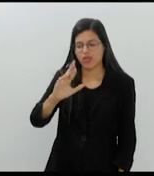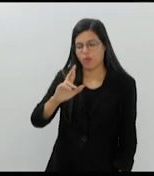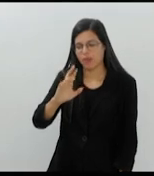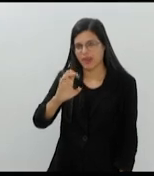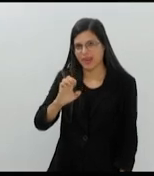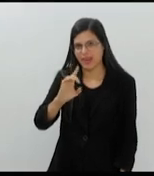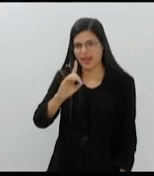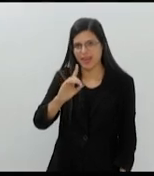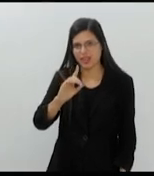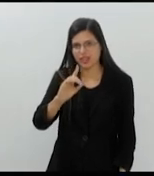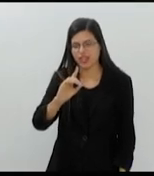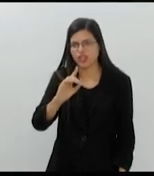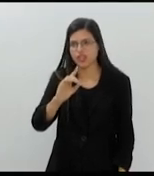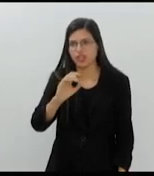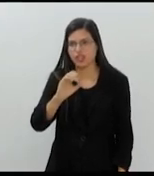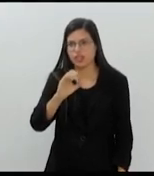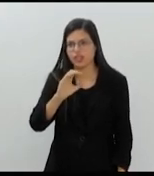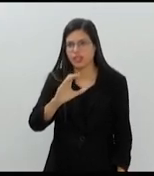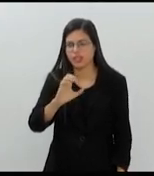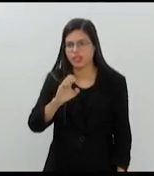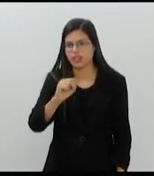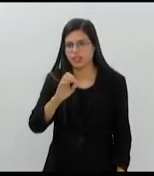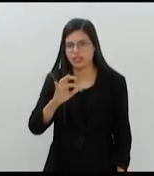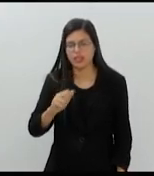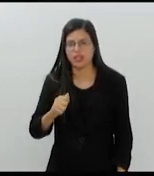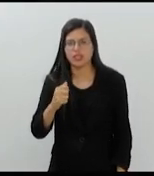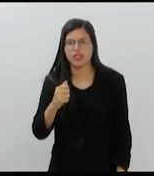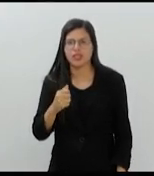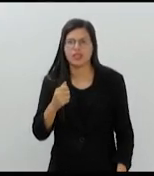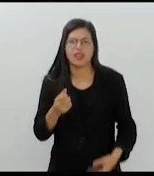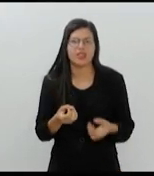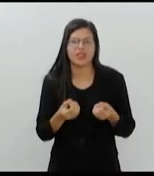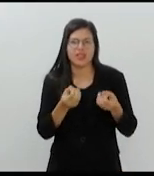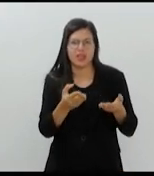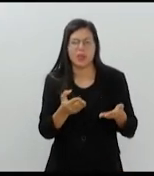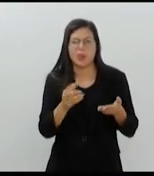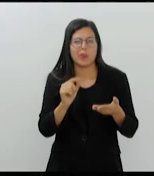me oferecendo empréstimo consignado.